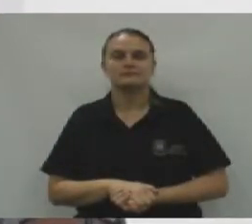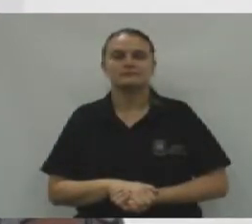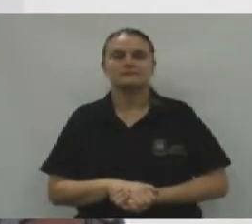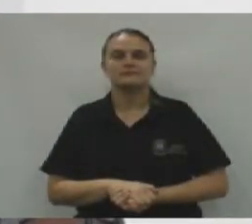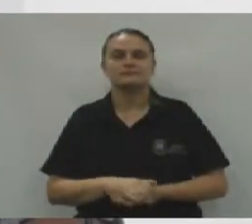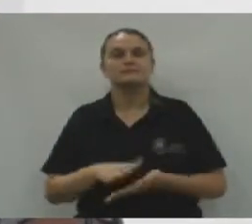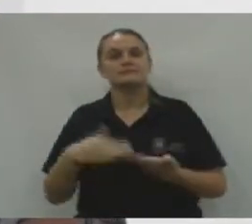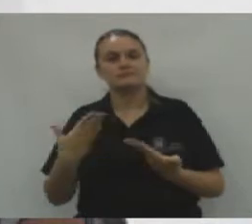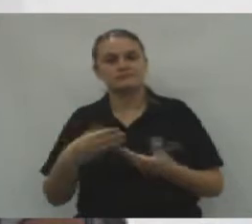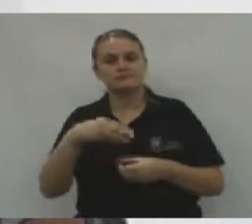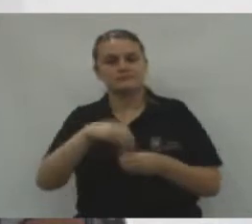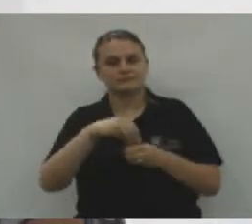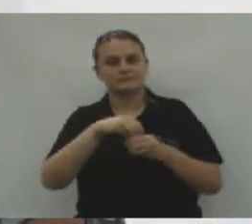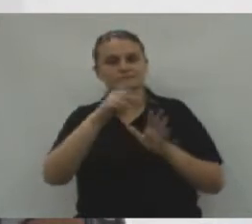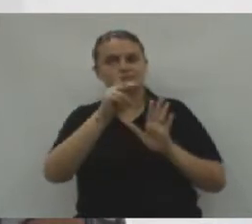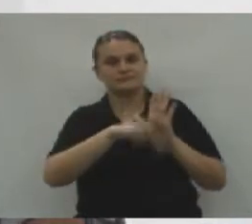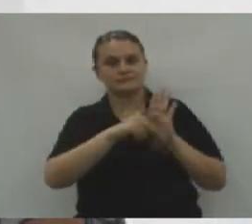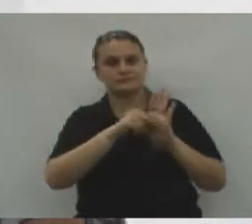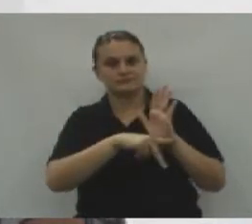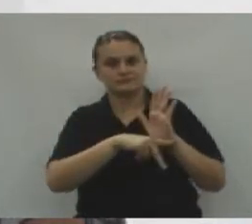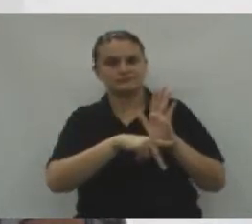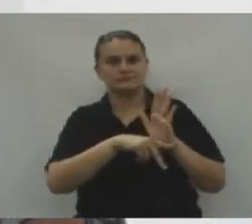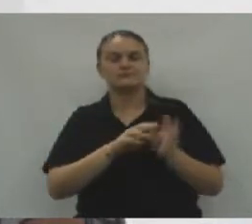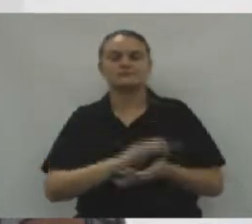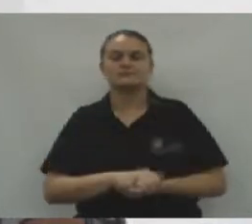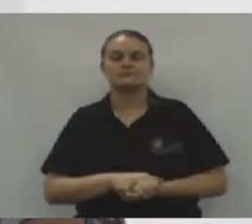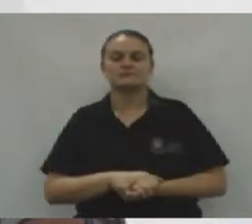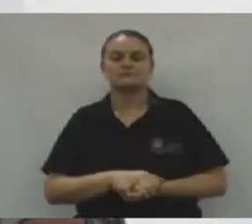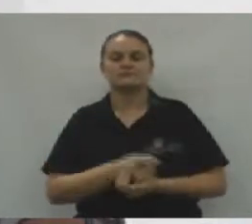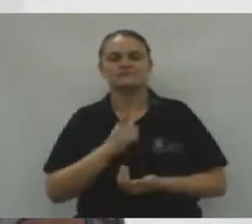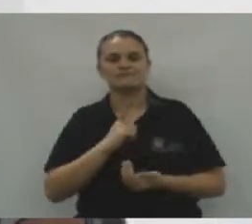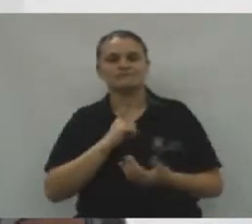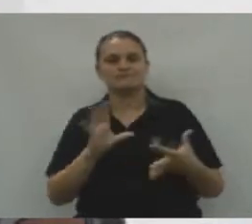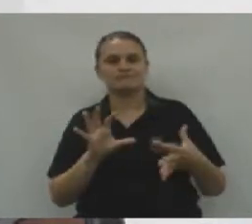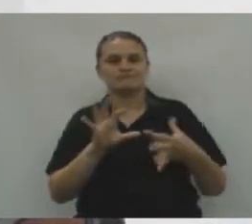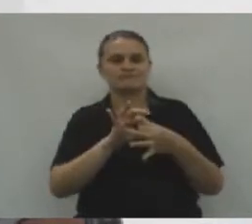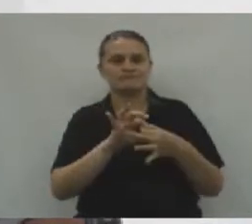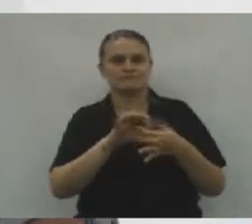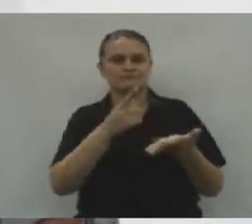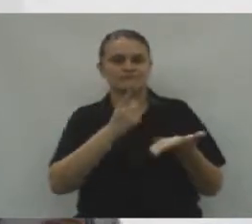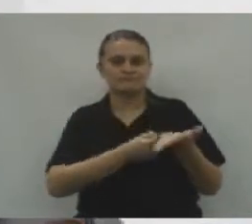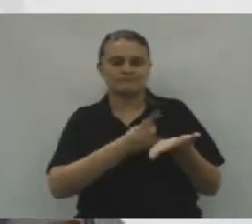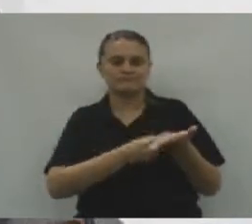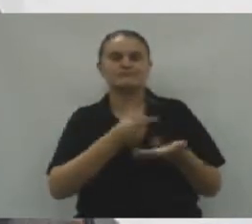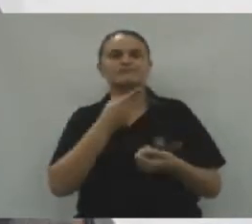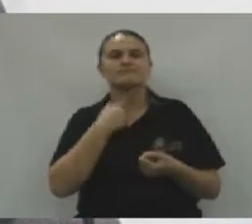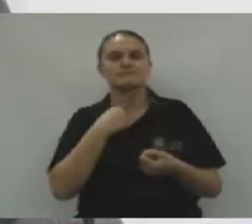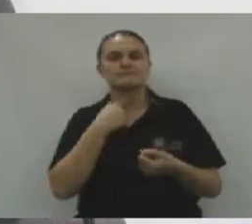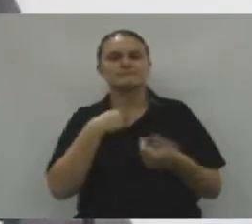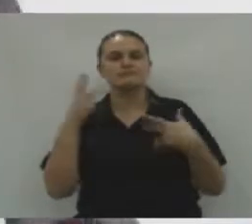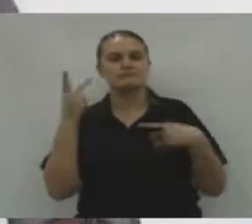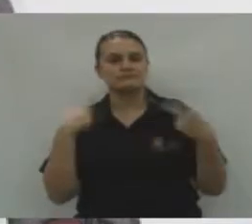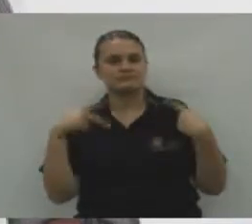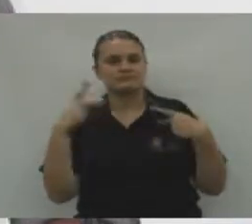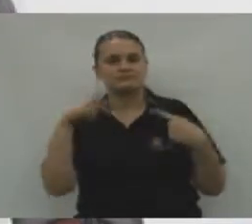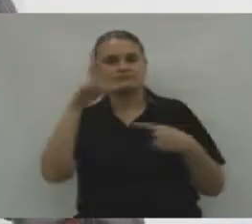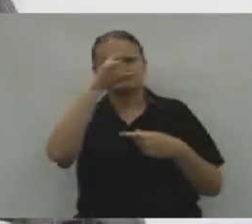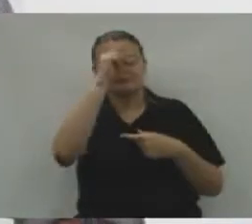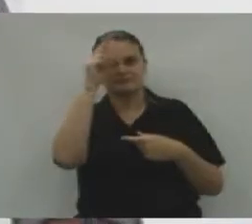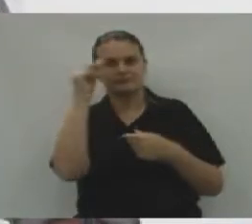Então, ainda dentro do projeto, a gente tem os parceiros comprometidos, a vontade política das prefeituras e